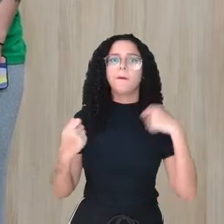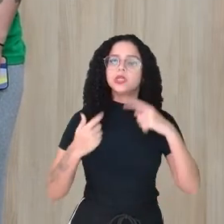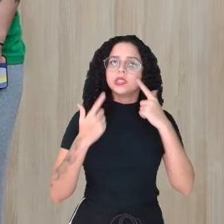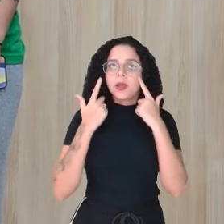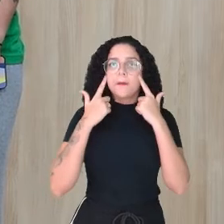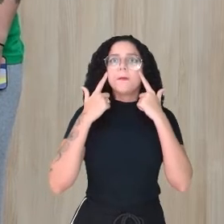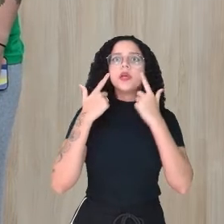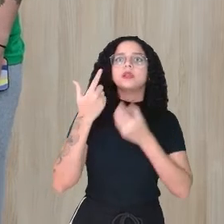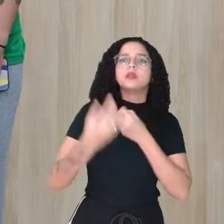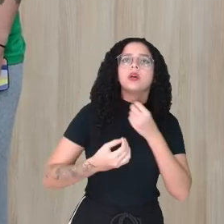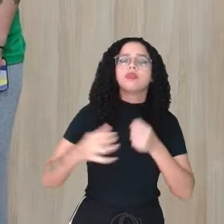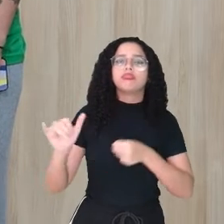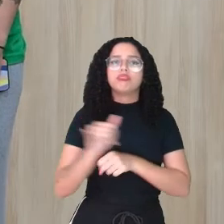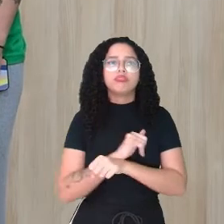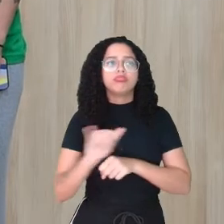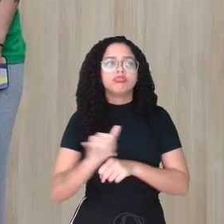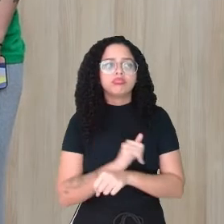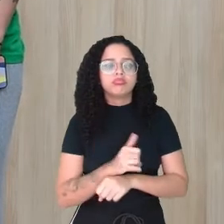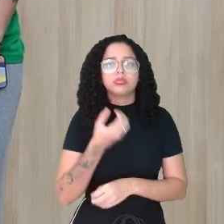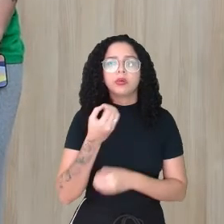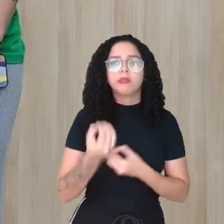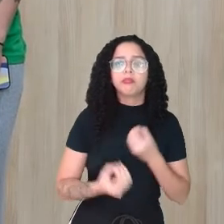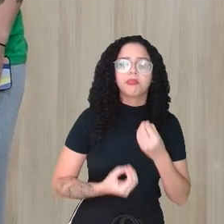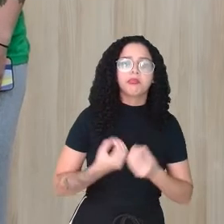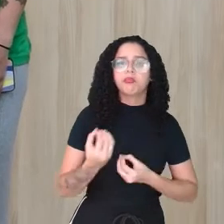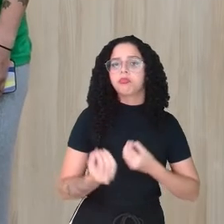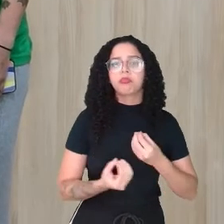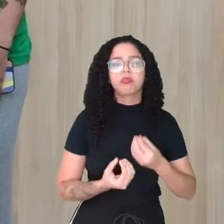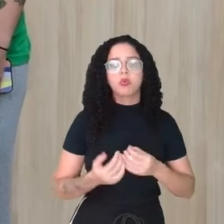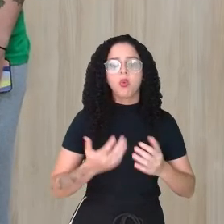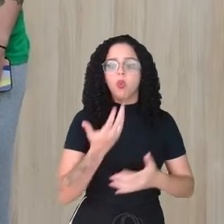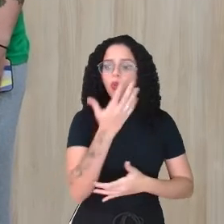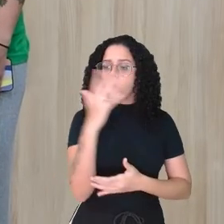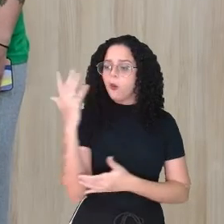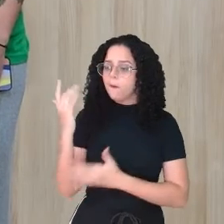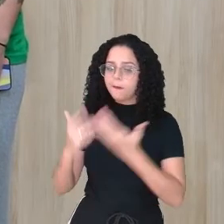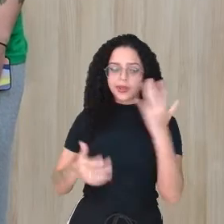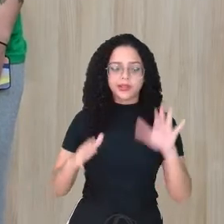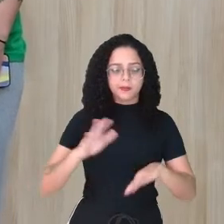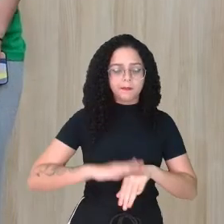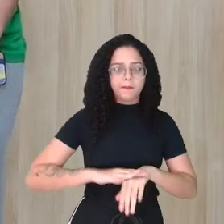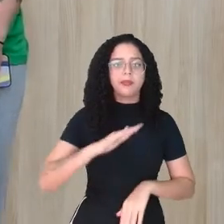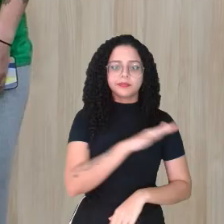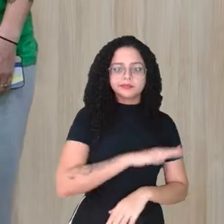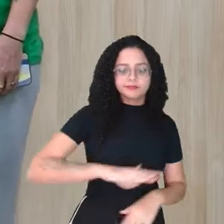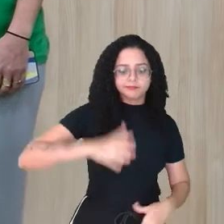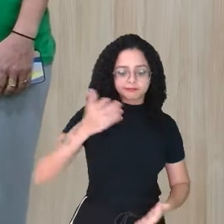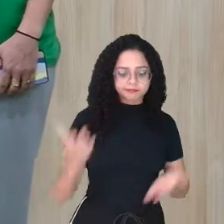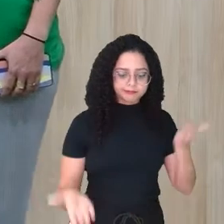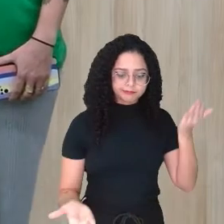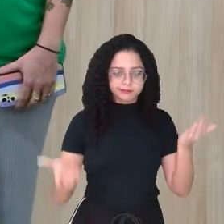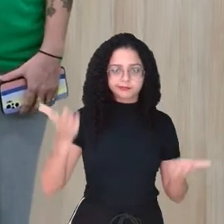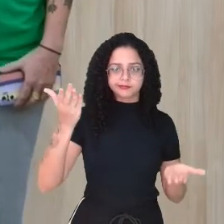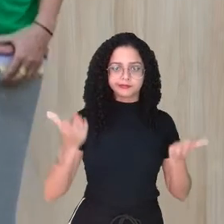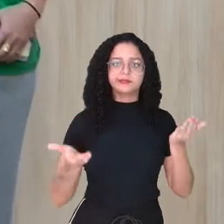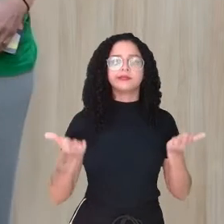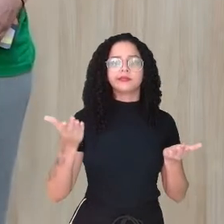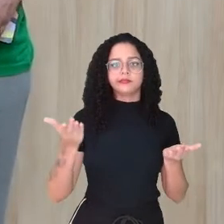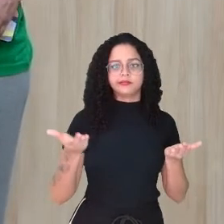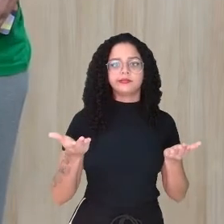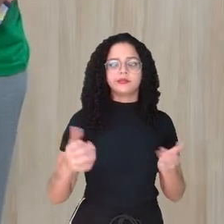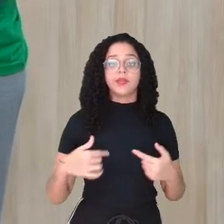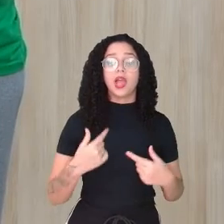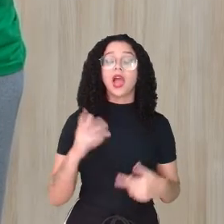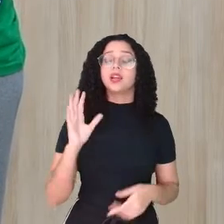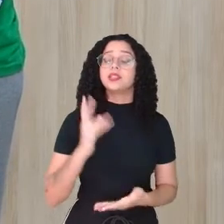alternativas que possam trazer um ambiente mais equilibrado, mais saudável. E a gente sempre frisa, né, professora,